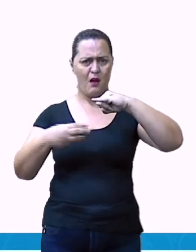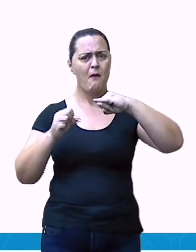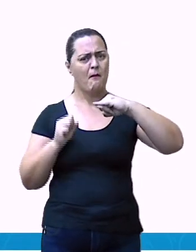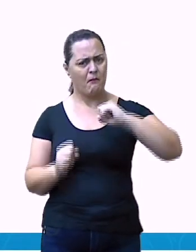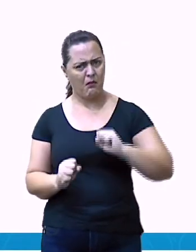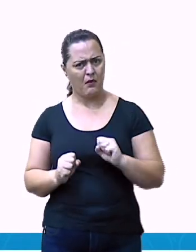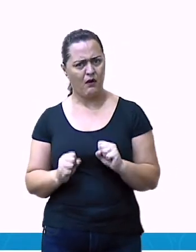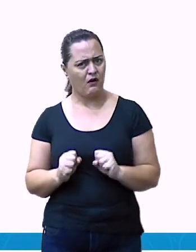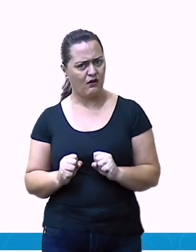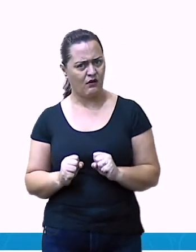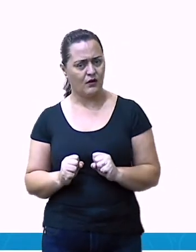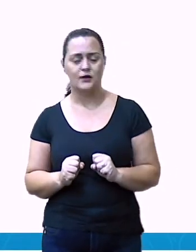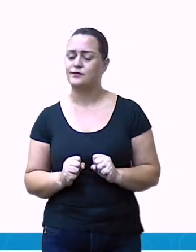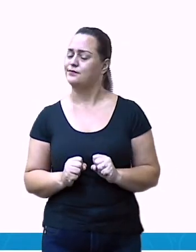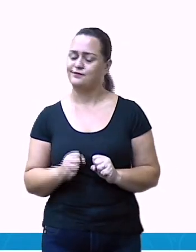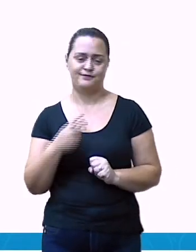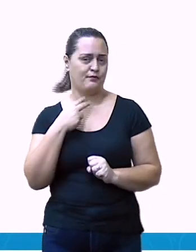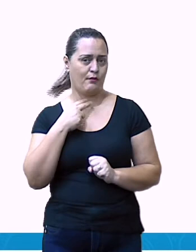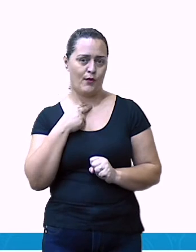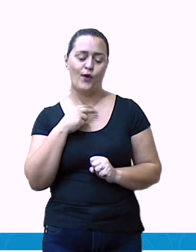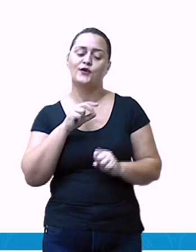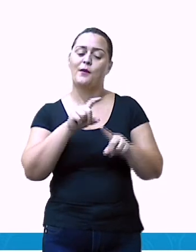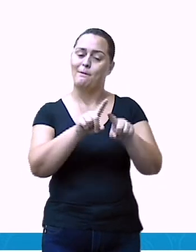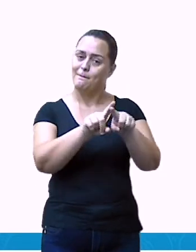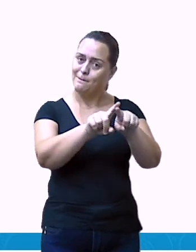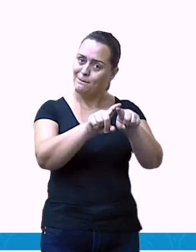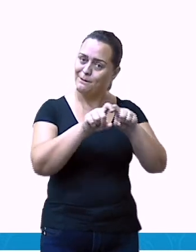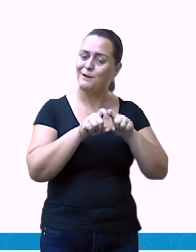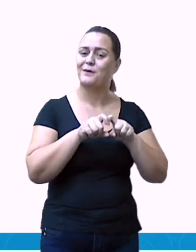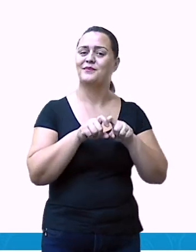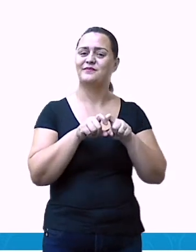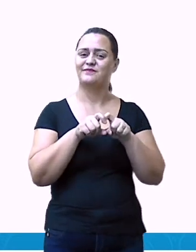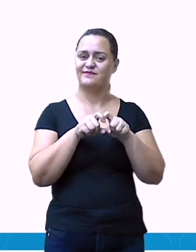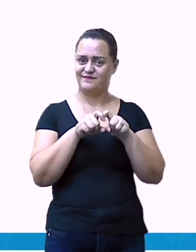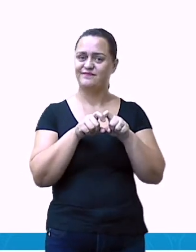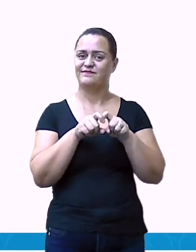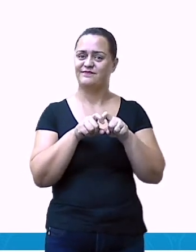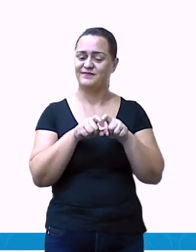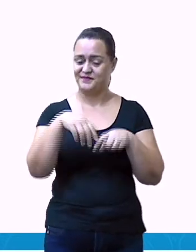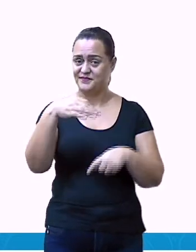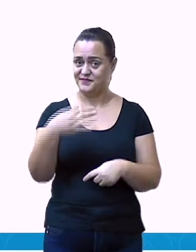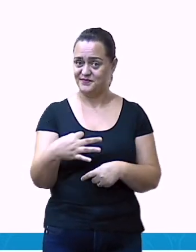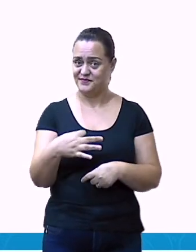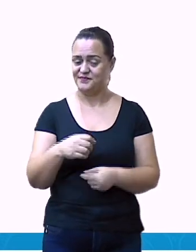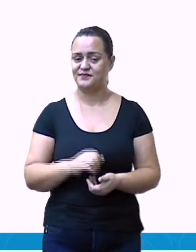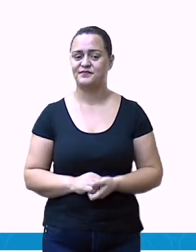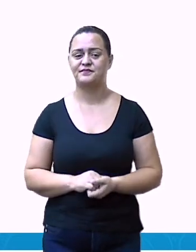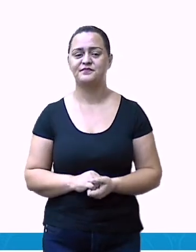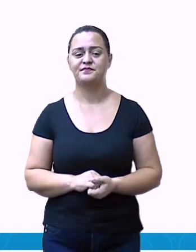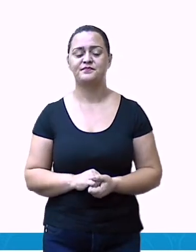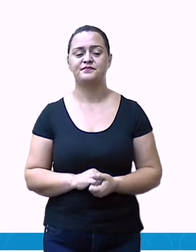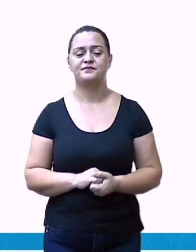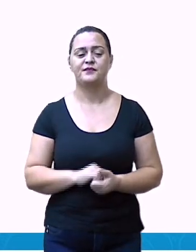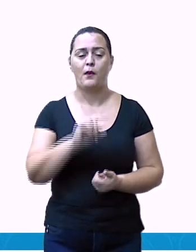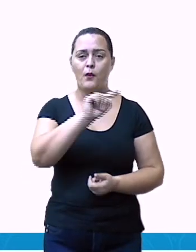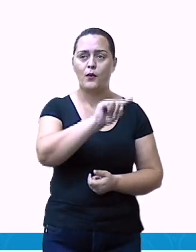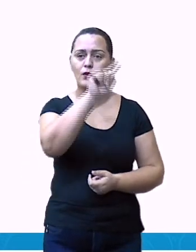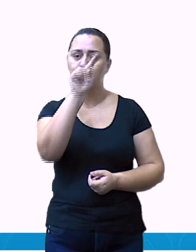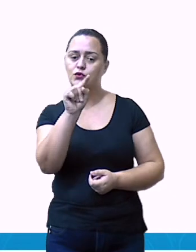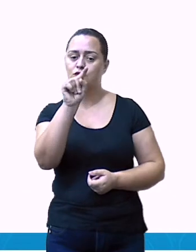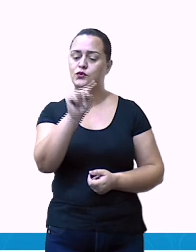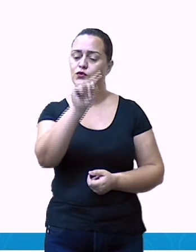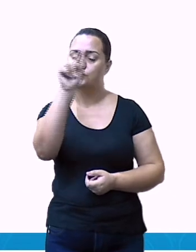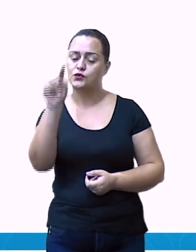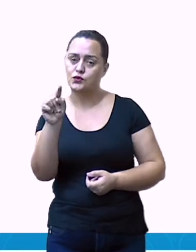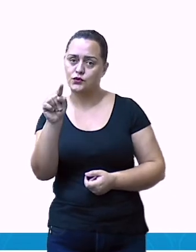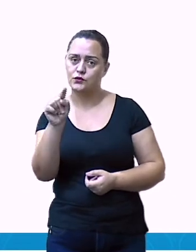emprestado. Peguei emprestado com o número 1, passei para o primeiro 0, que passou para o próximo. Então, 10